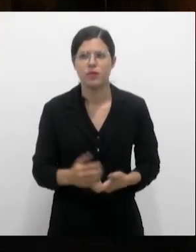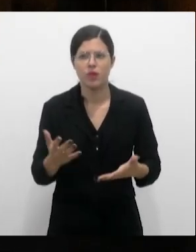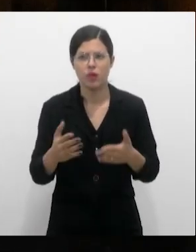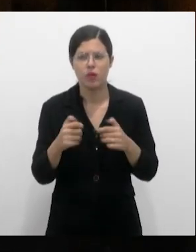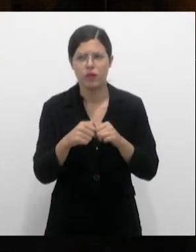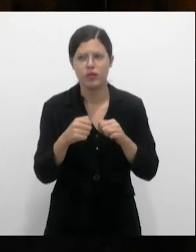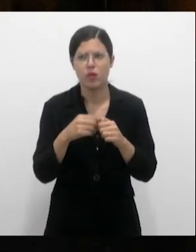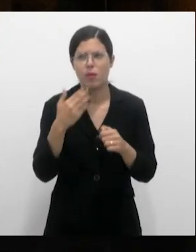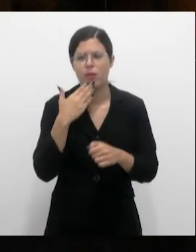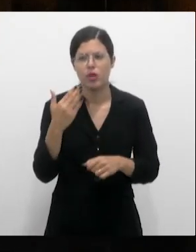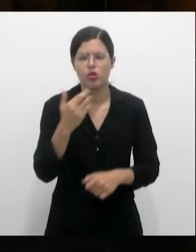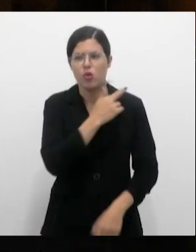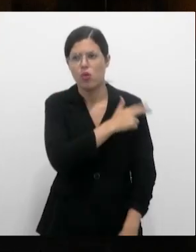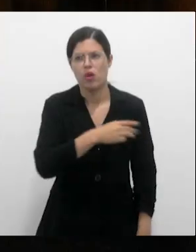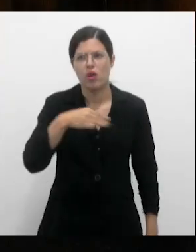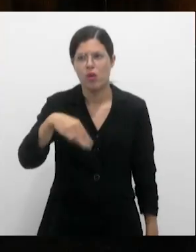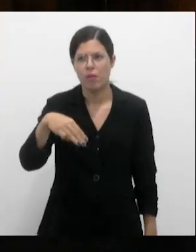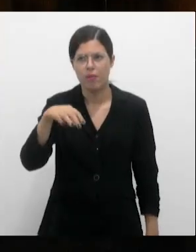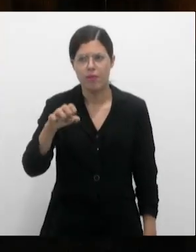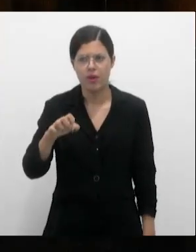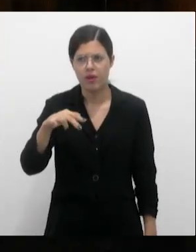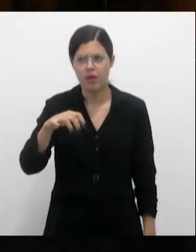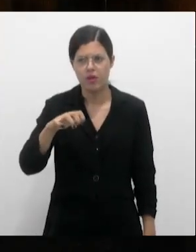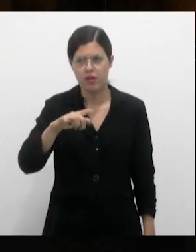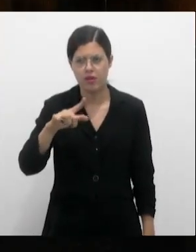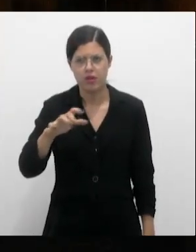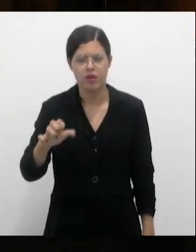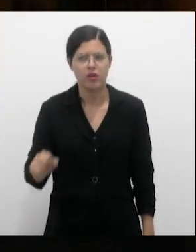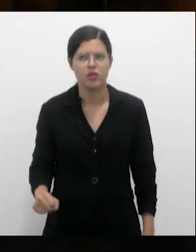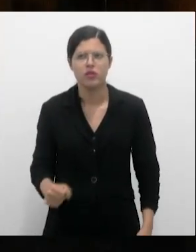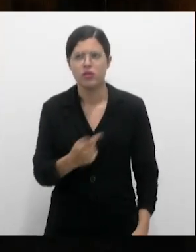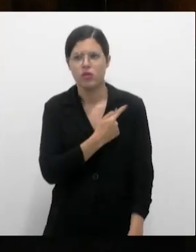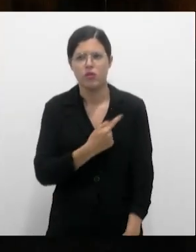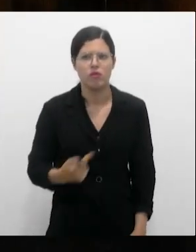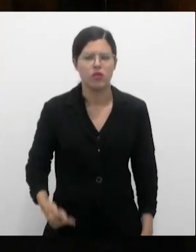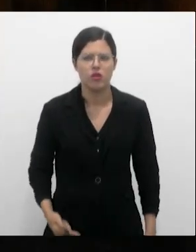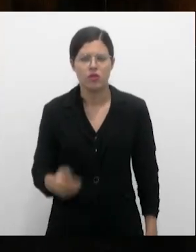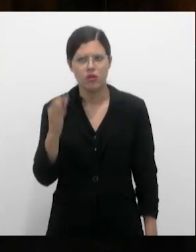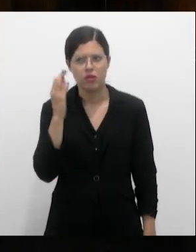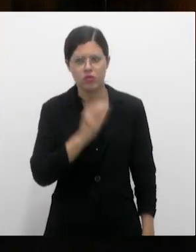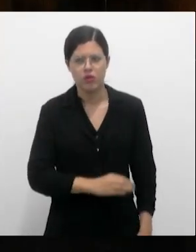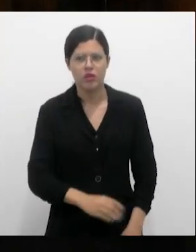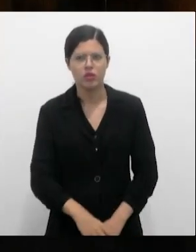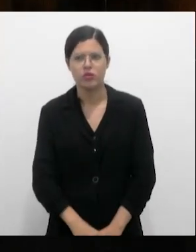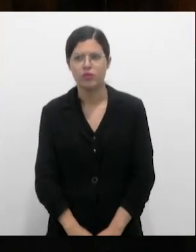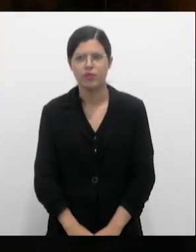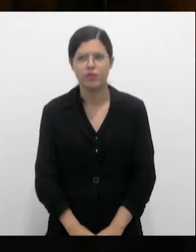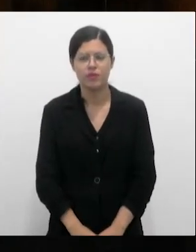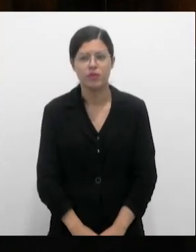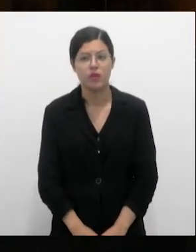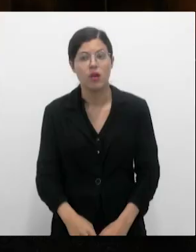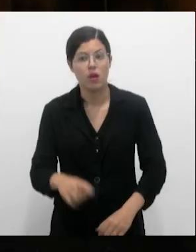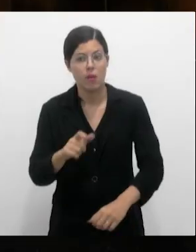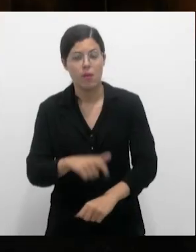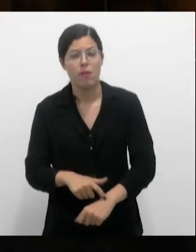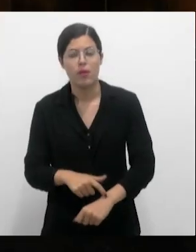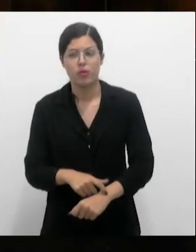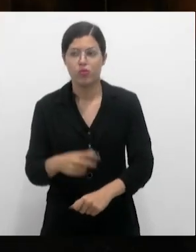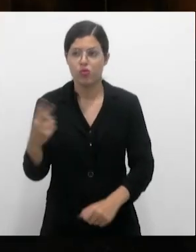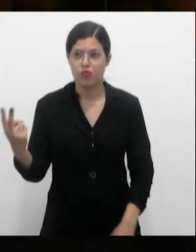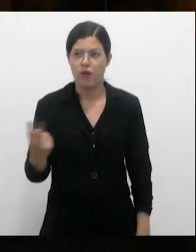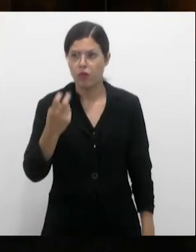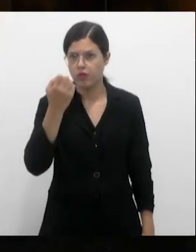apelo ao Coronel Menezes. Coronel Menezes e ao governador Cláudio Castro. É a hora de reconhecer os bons